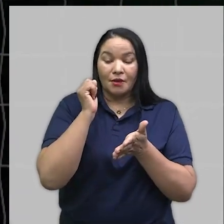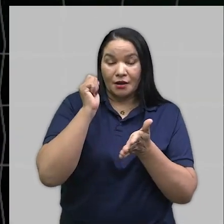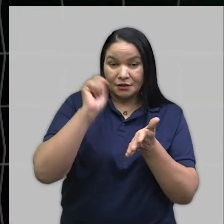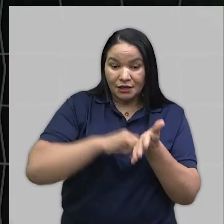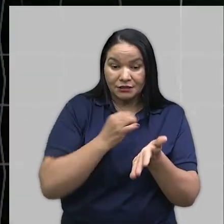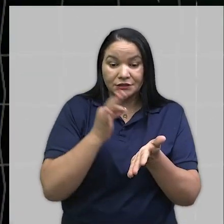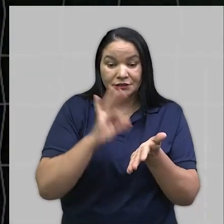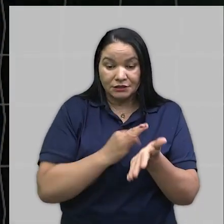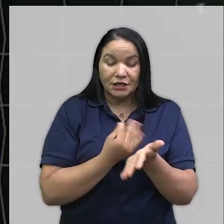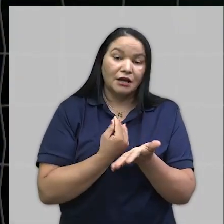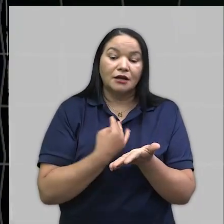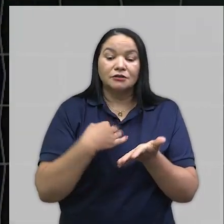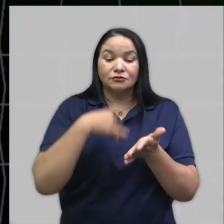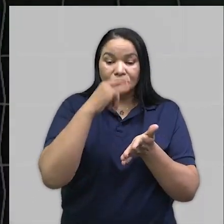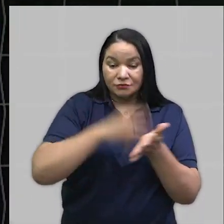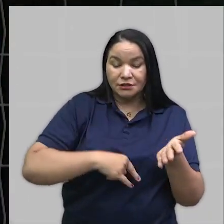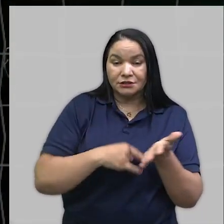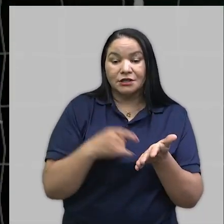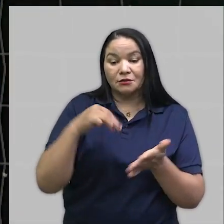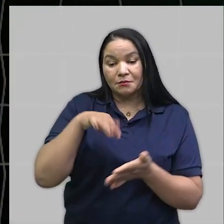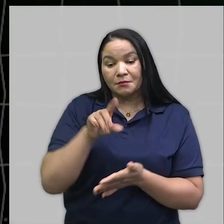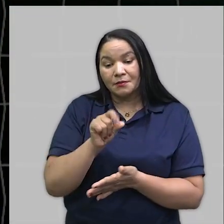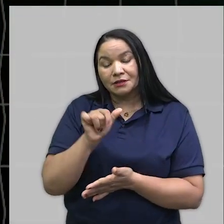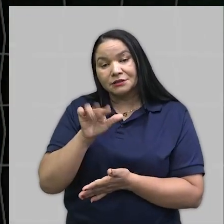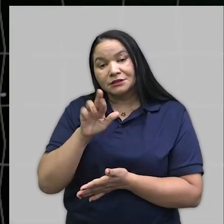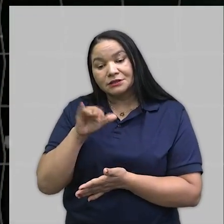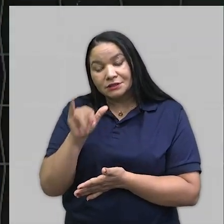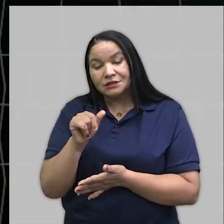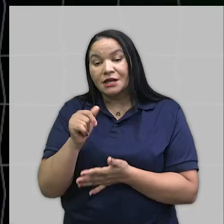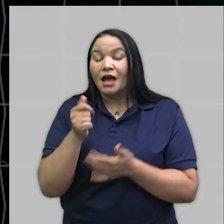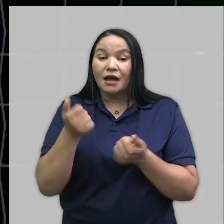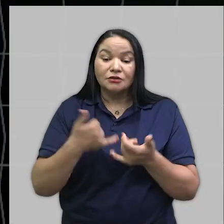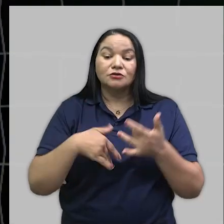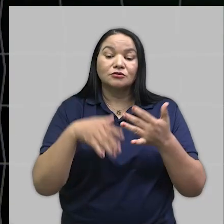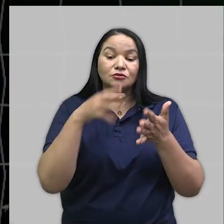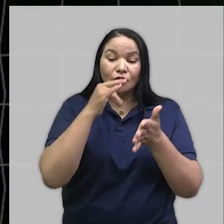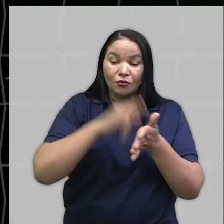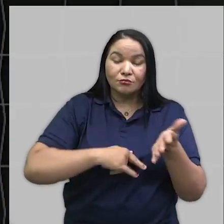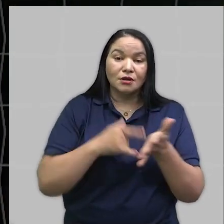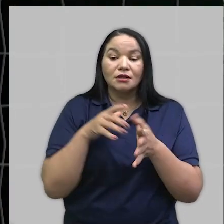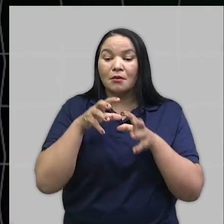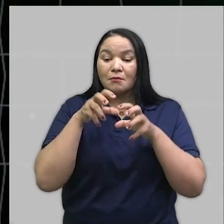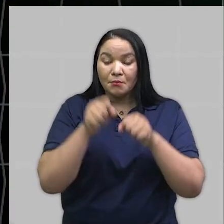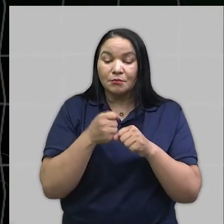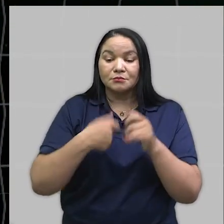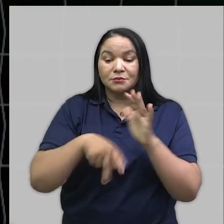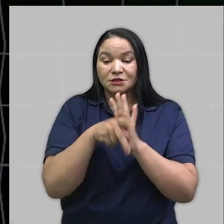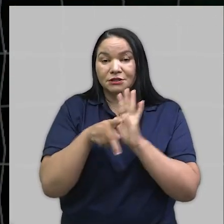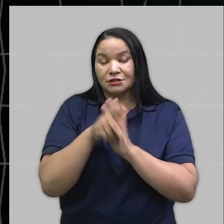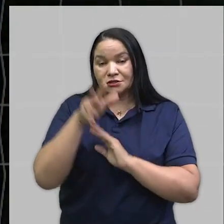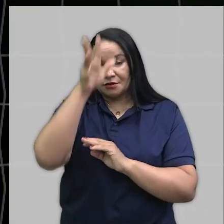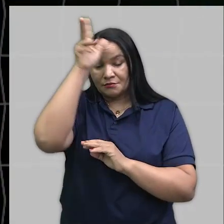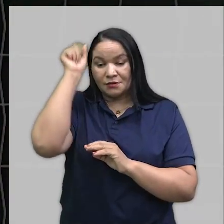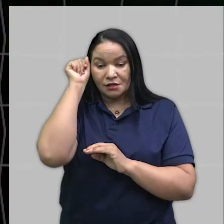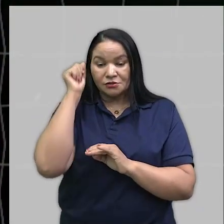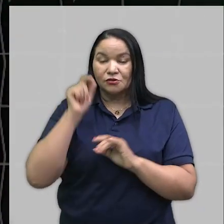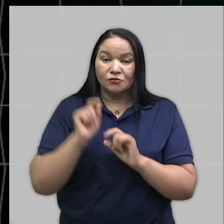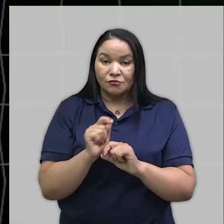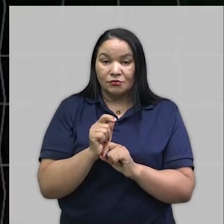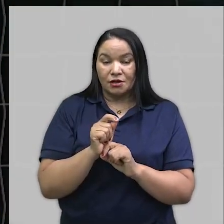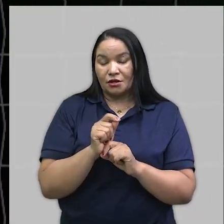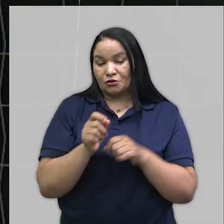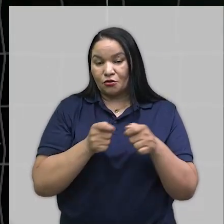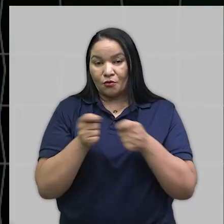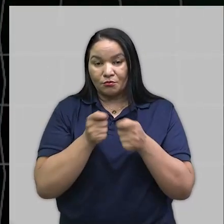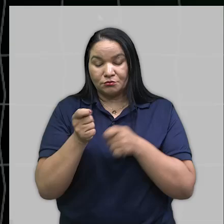Espanha o Tratado de Madrid. E esse tratado ali garantia a posse da região amazônica para os domínios